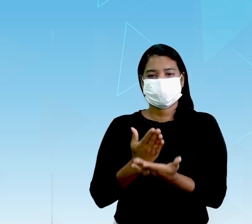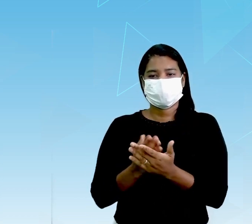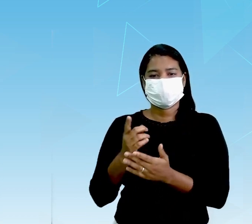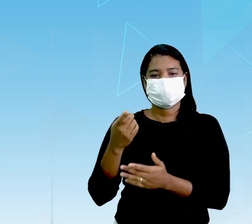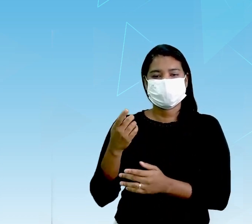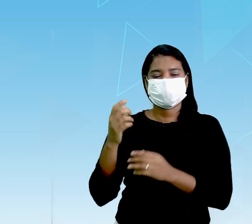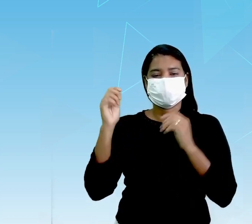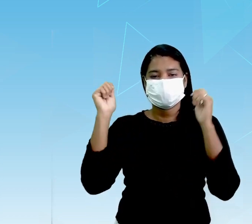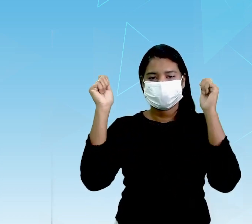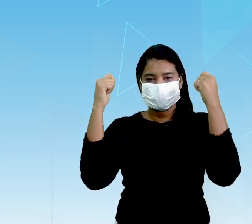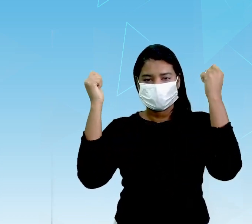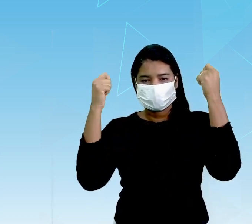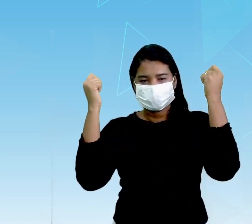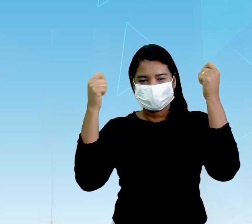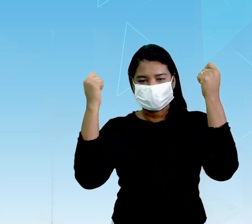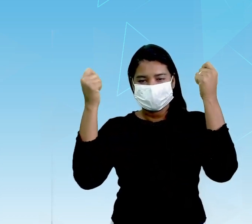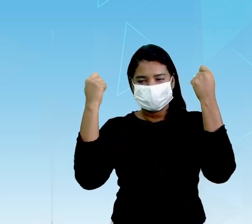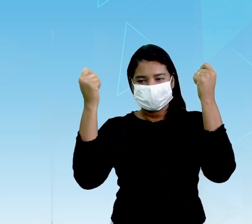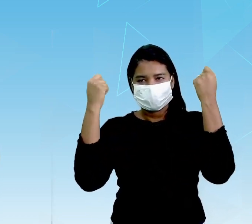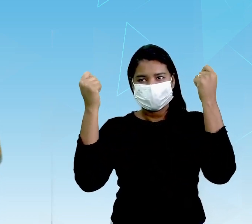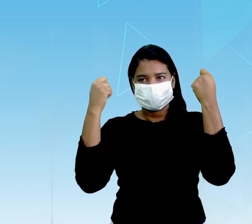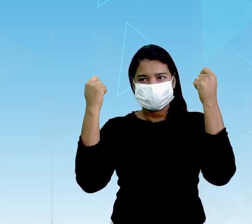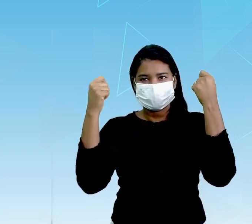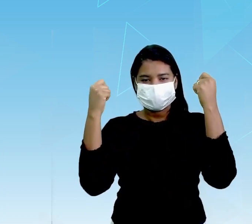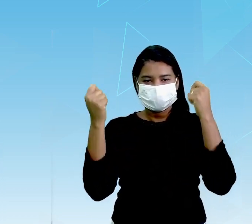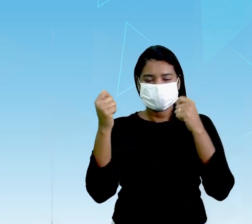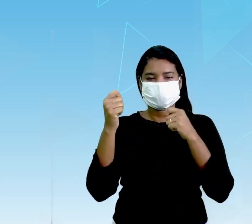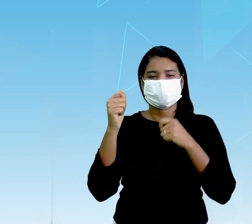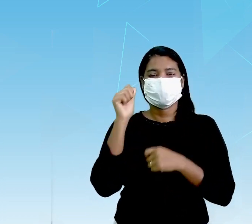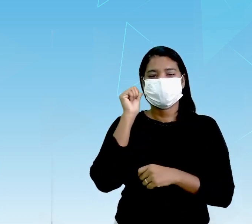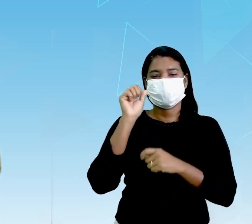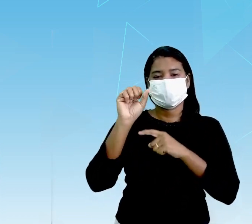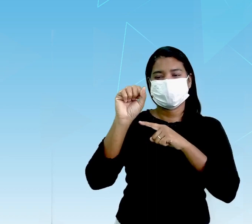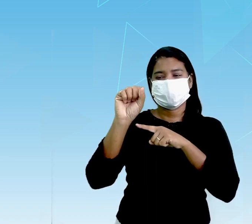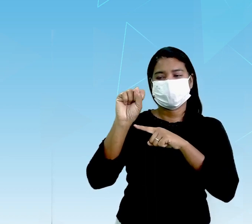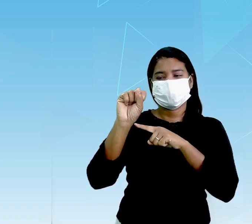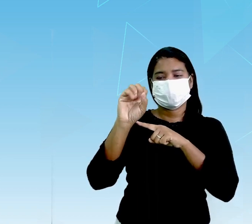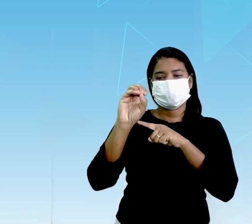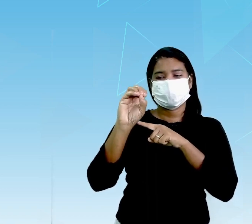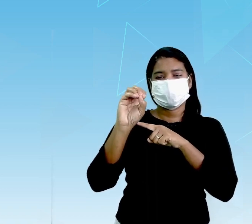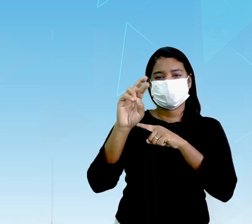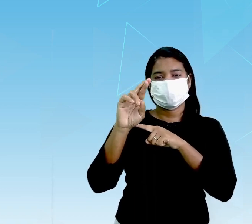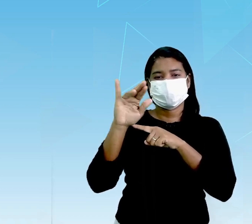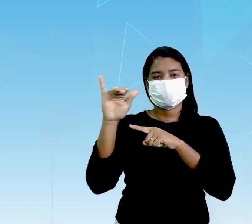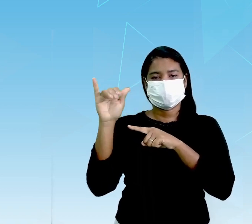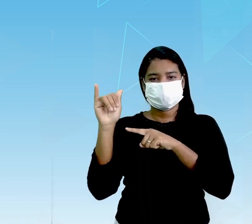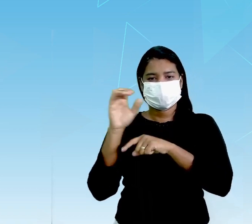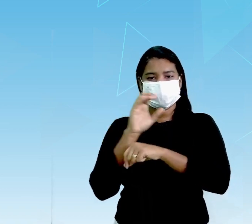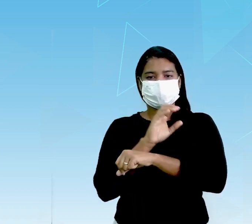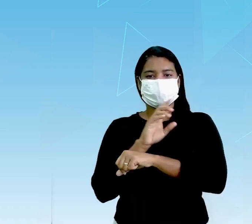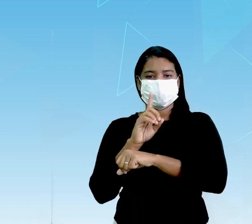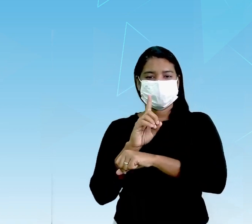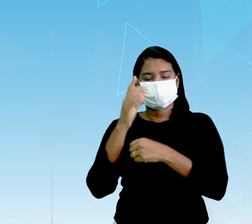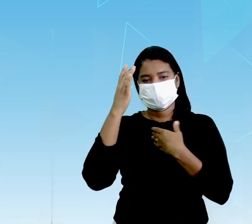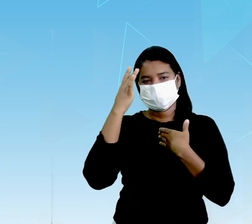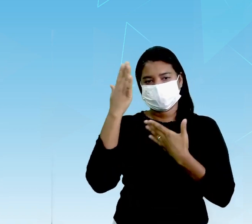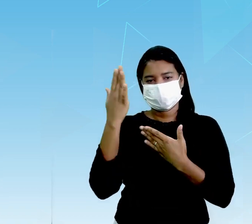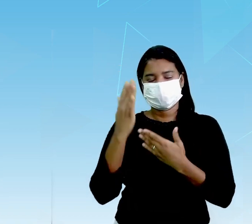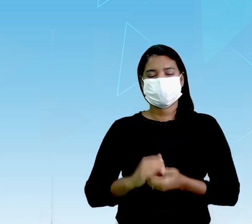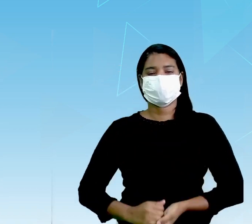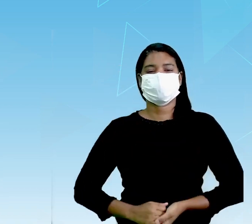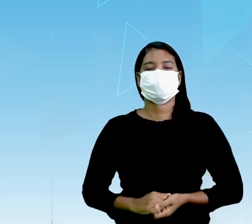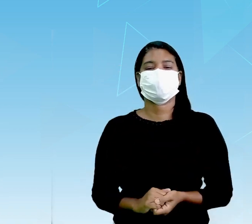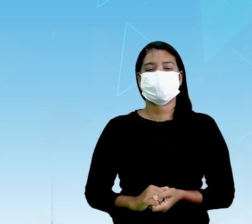de Caruaru, pessoal aí, onde a Soraya, lá em Caruaru, é a coordenadora. Brigadão, viu? Estamos juntos,